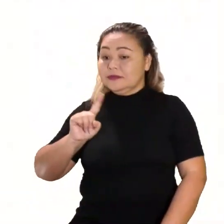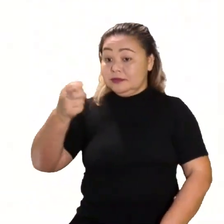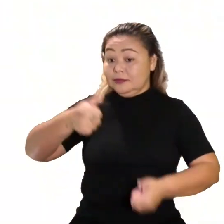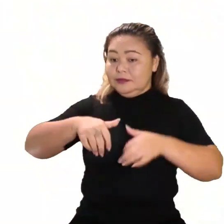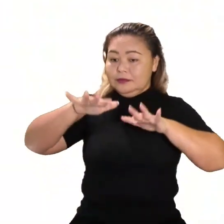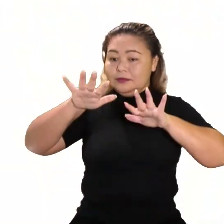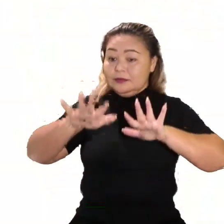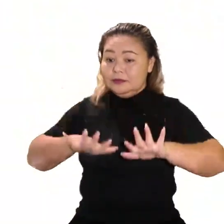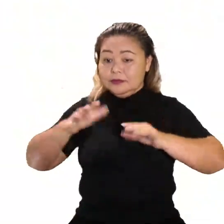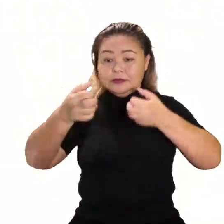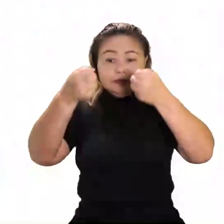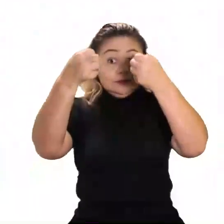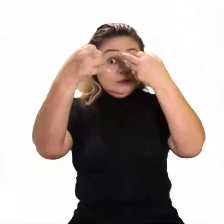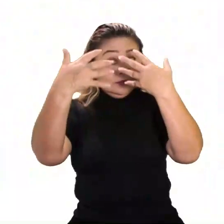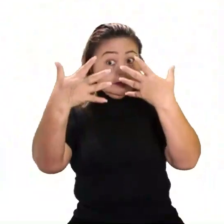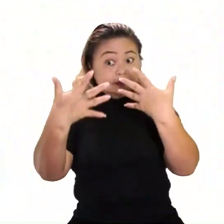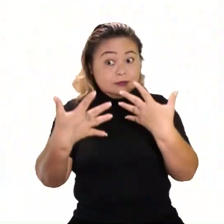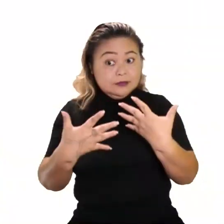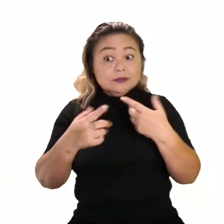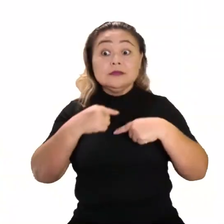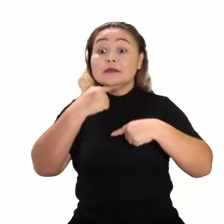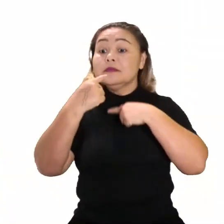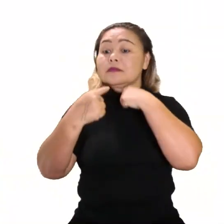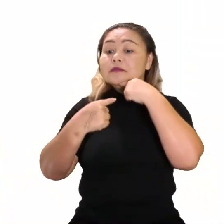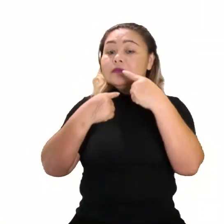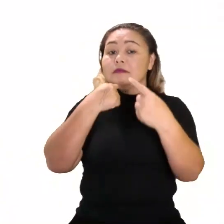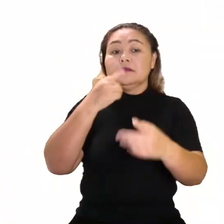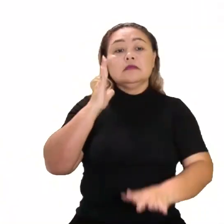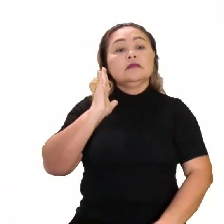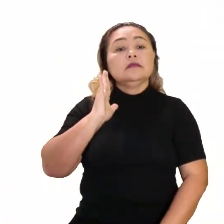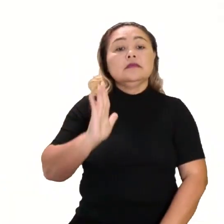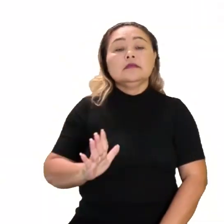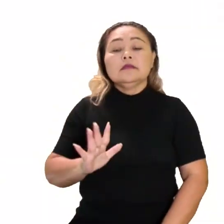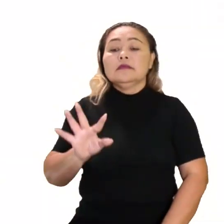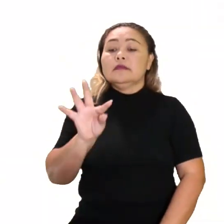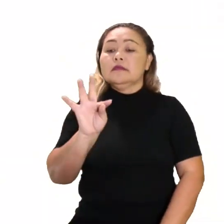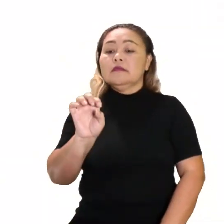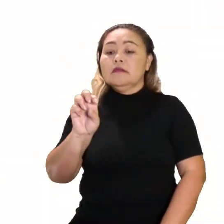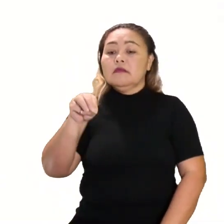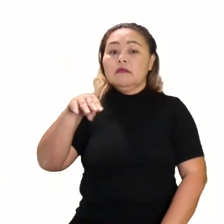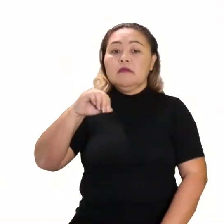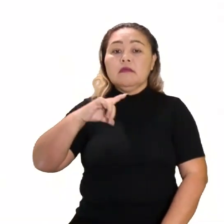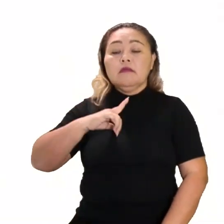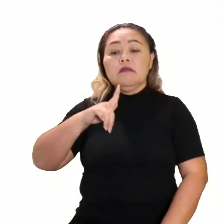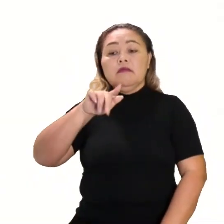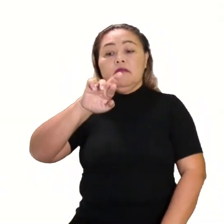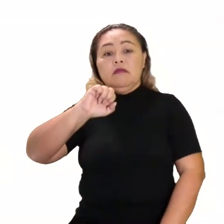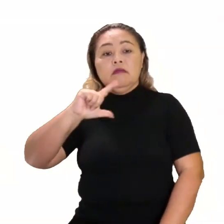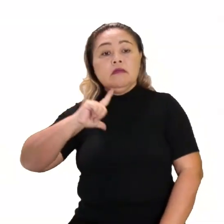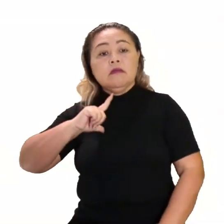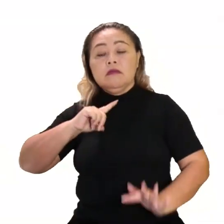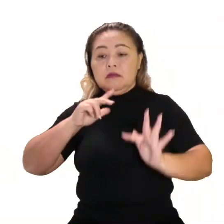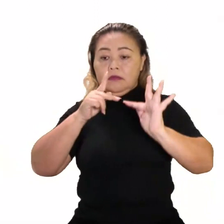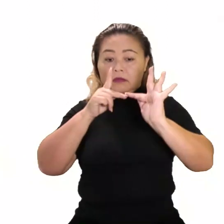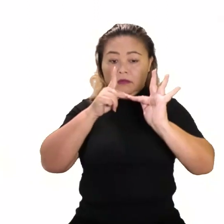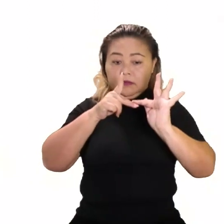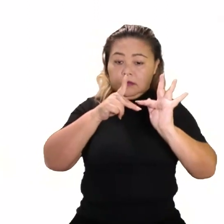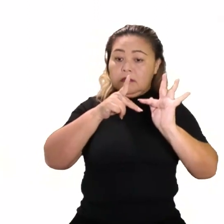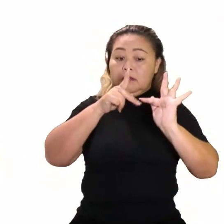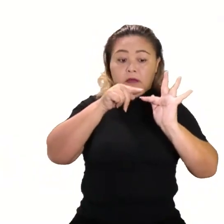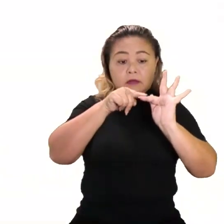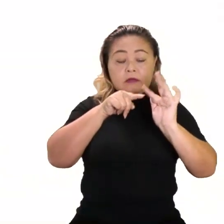aqui para esclarecer a dúvida, então vamos lá. Já vimos que o termo geral de uma progressão geométrica